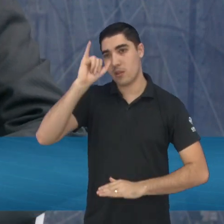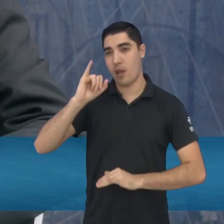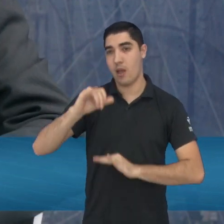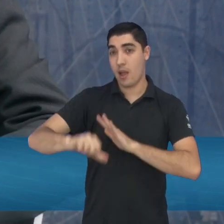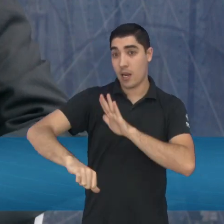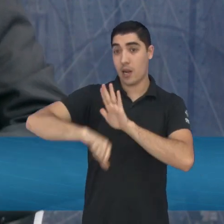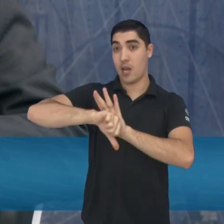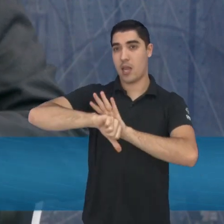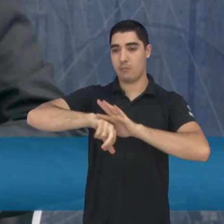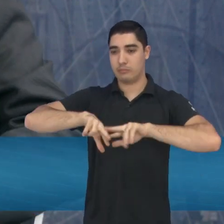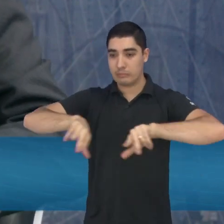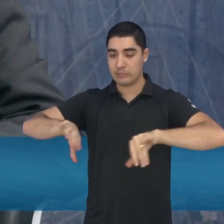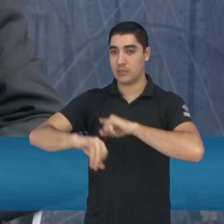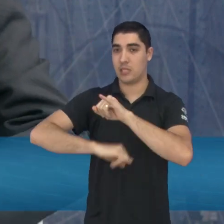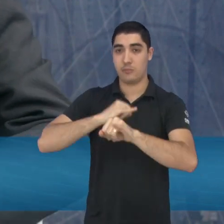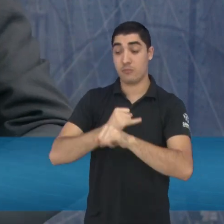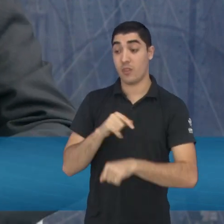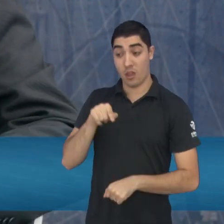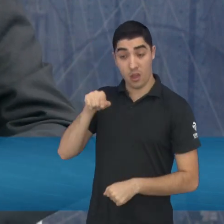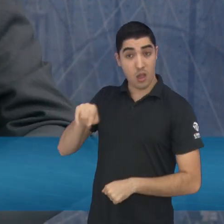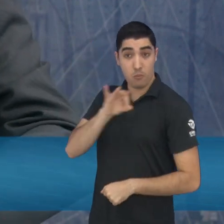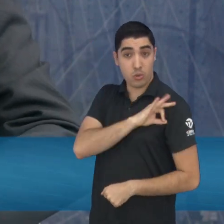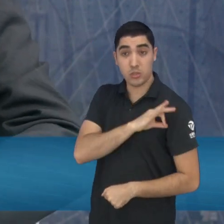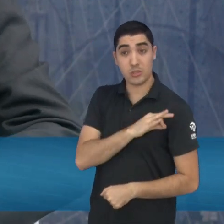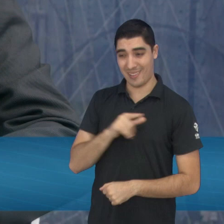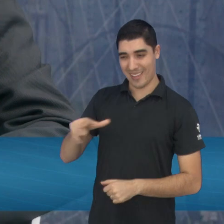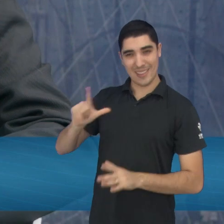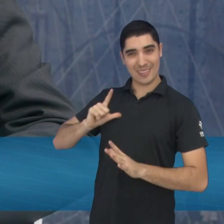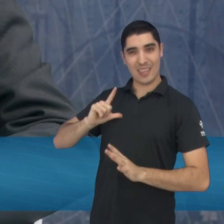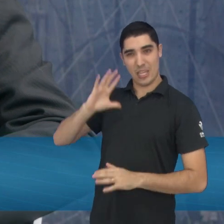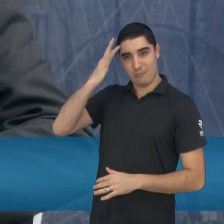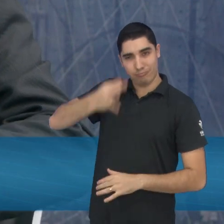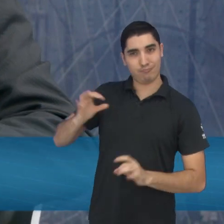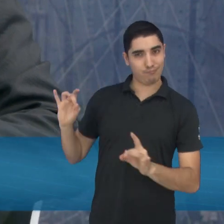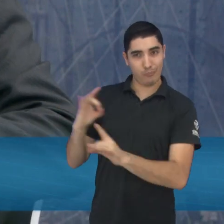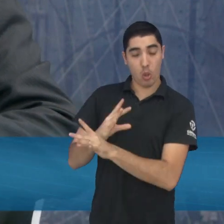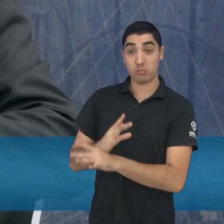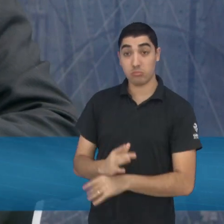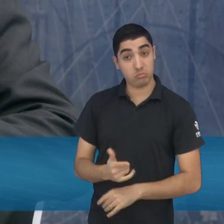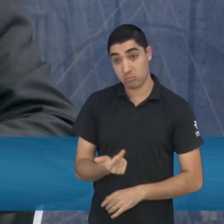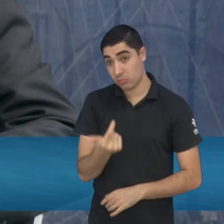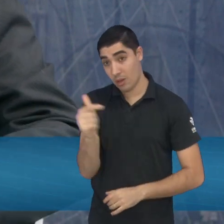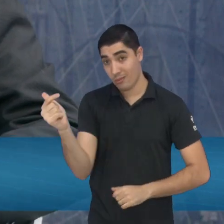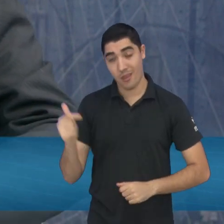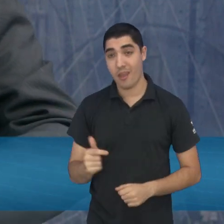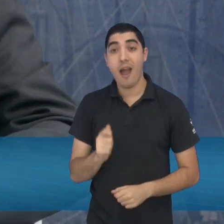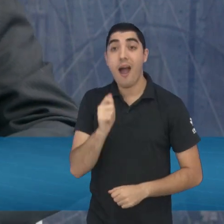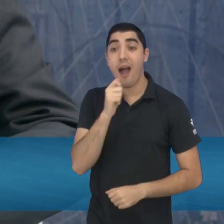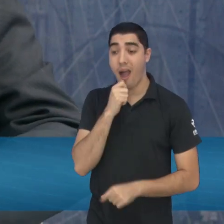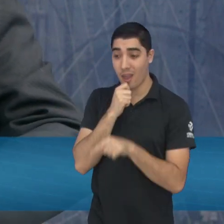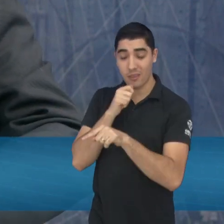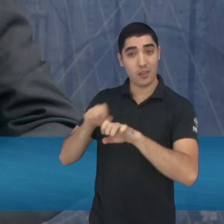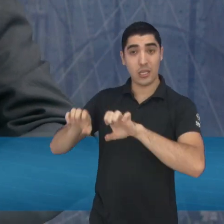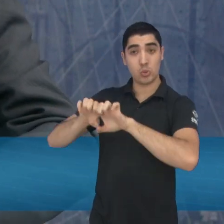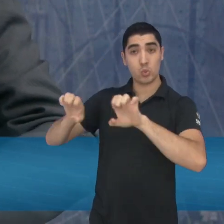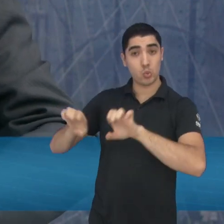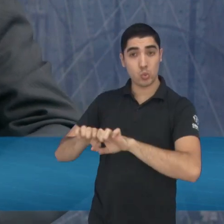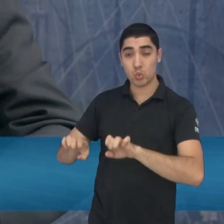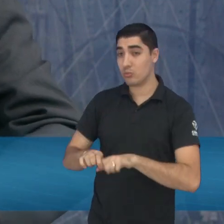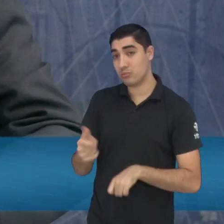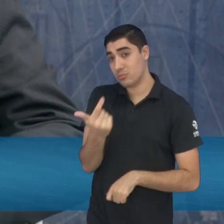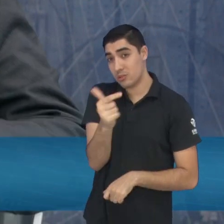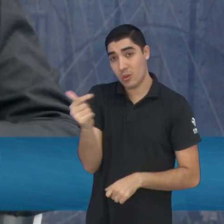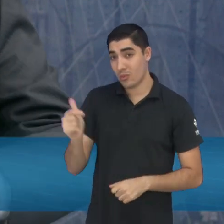nada preparada para combater o crime cometido pela internet. Então, assim, nós não temos estrutura alguma para esse tipo